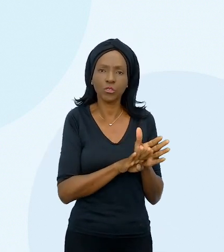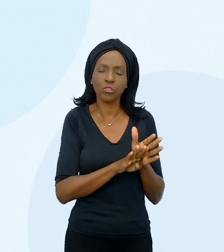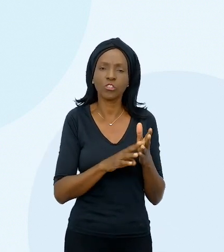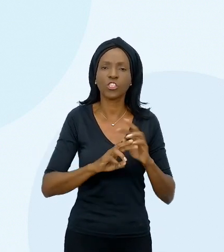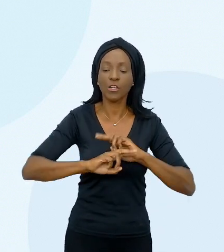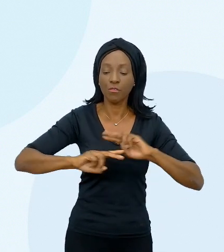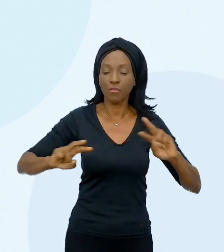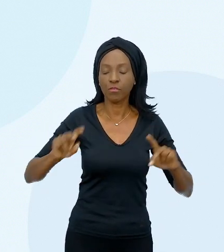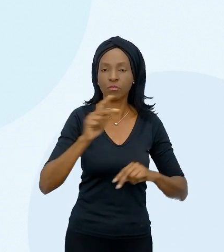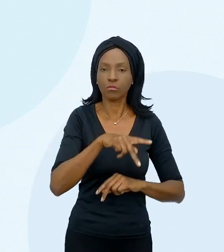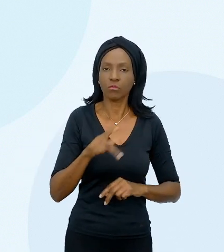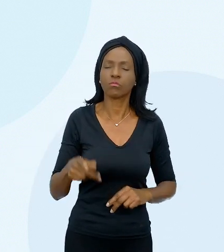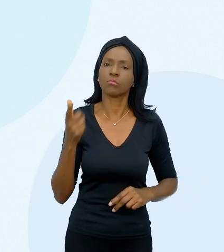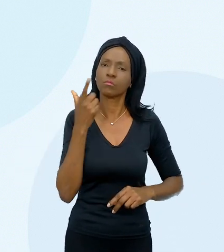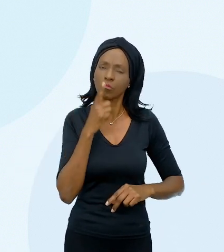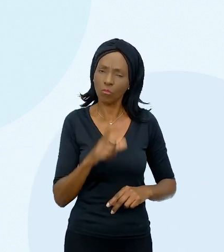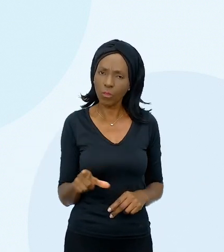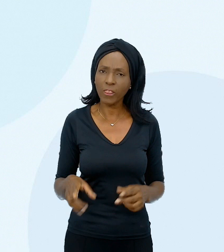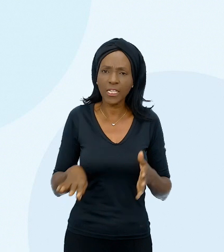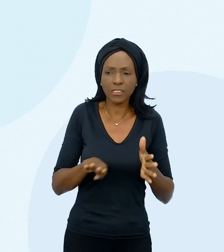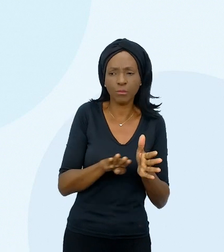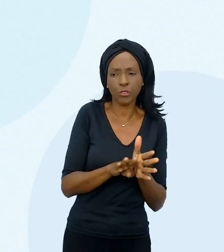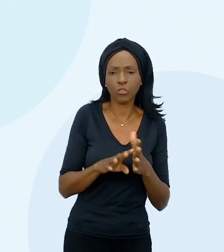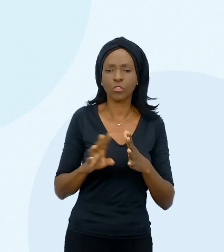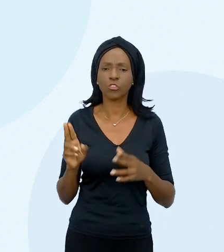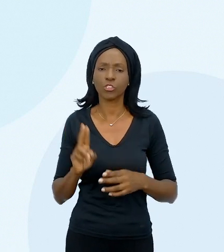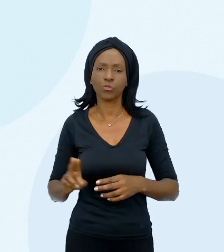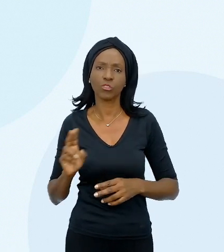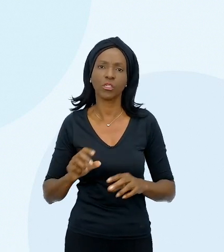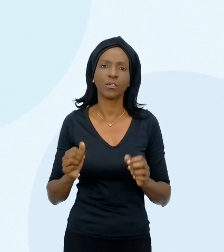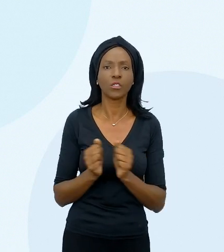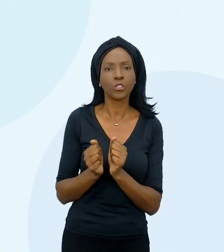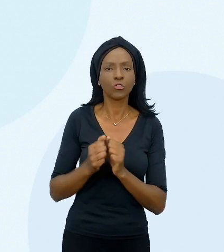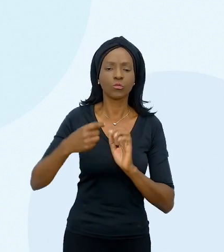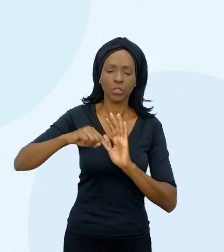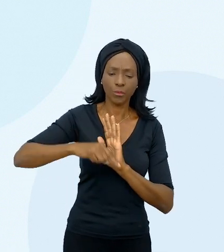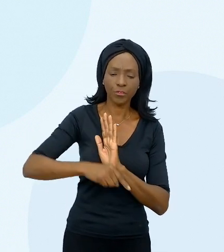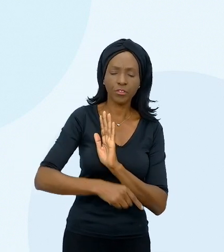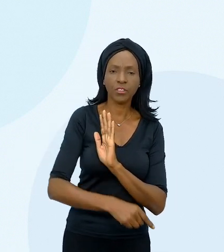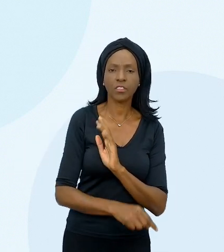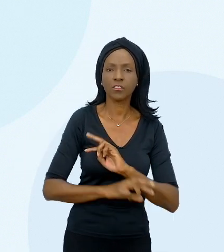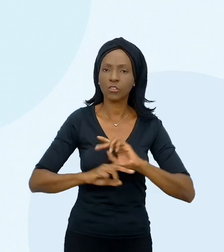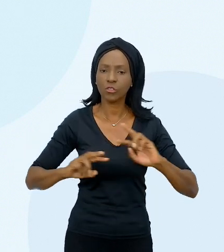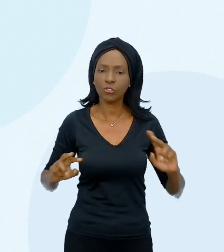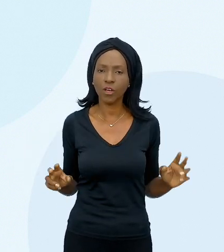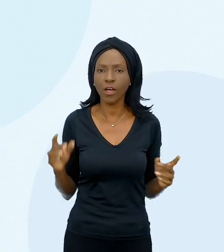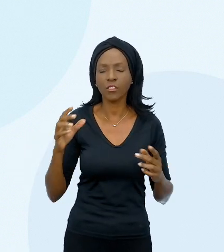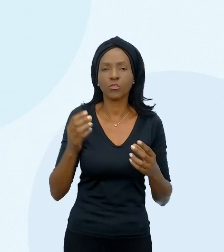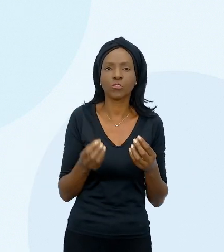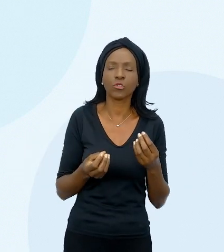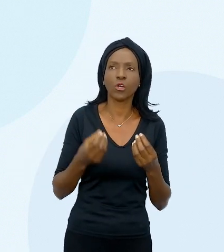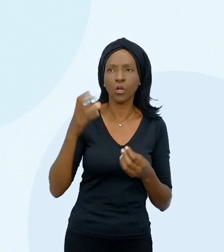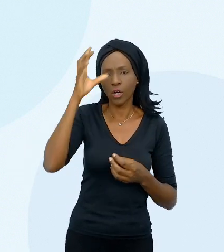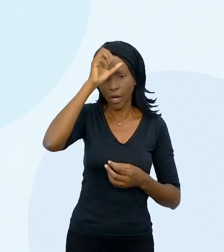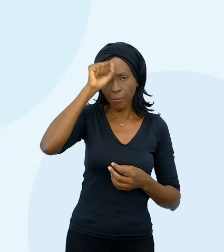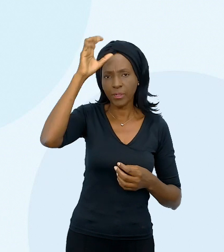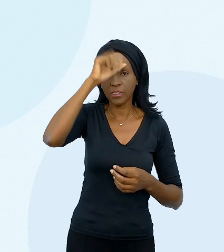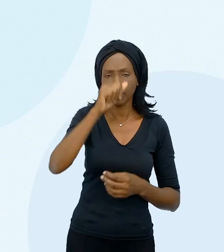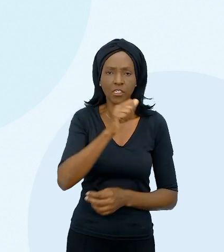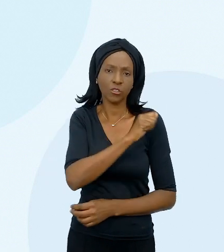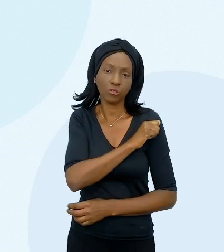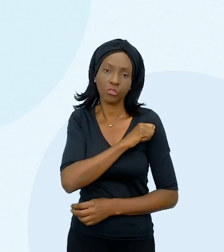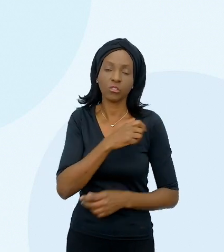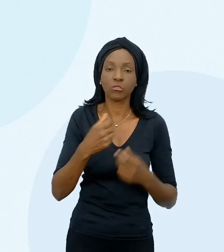vários professores podem trabalhar essa metodologia e vai aprofundando, portanto, aí os objetos de aprendizagem que os alunos precisam